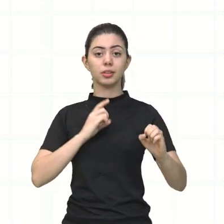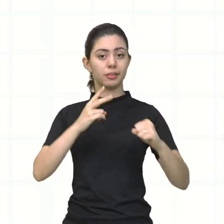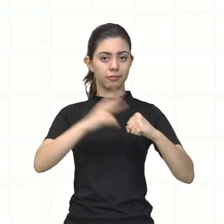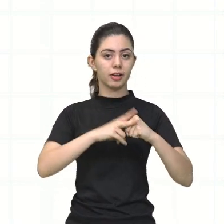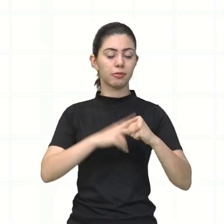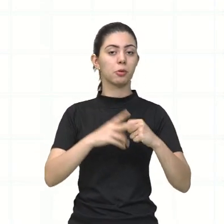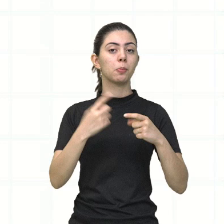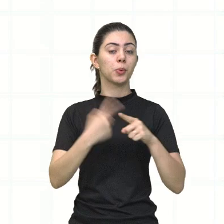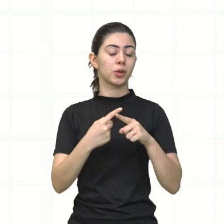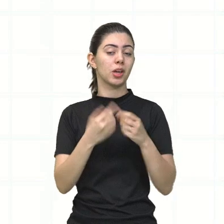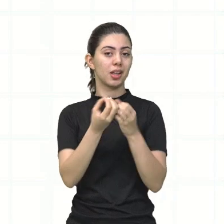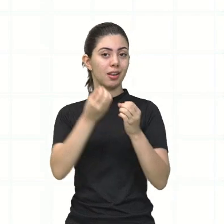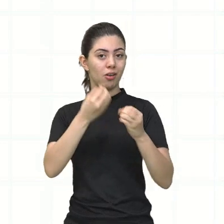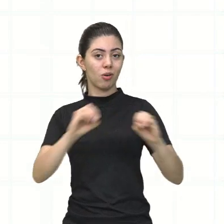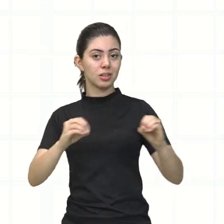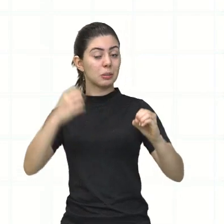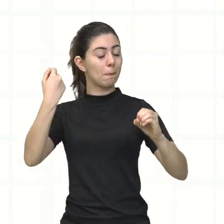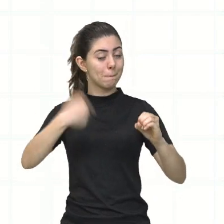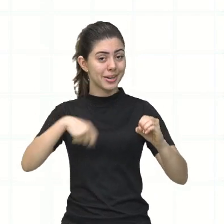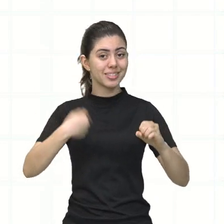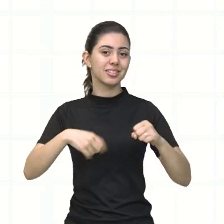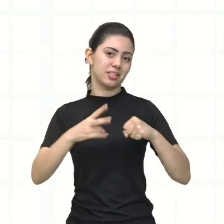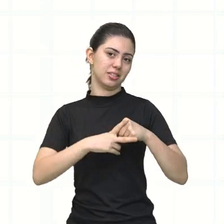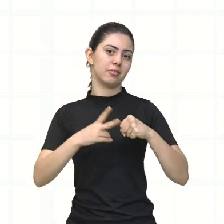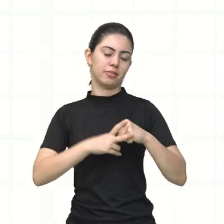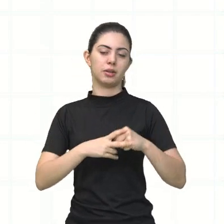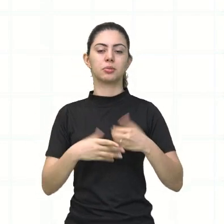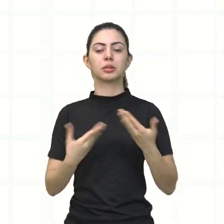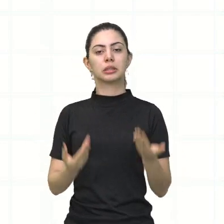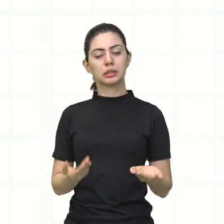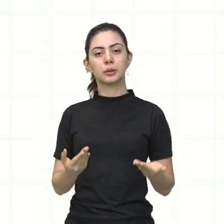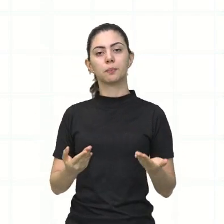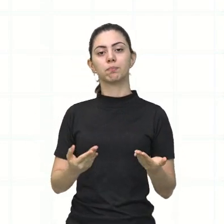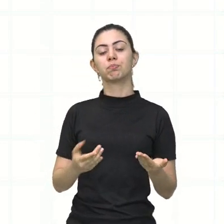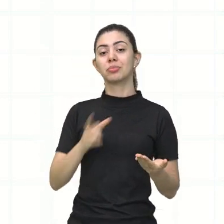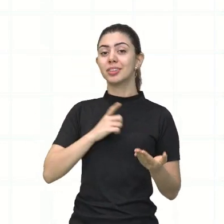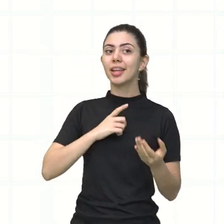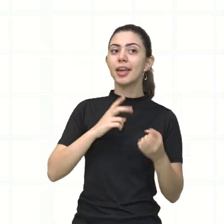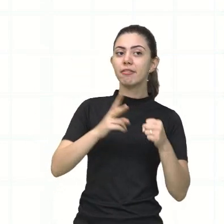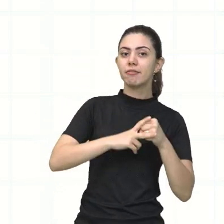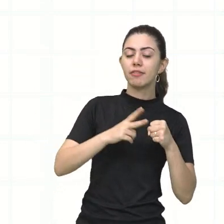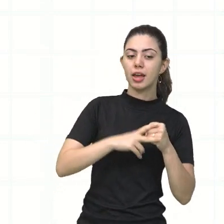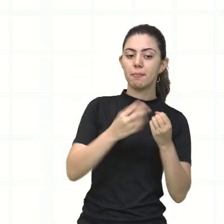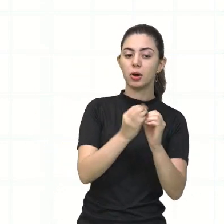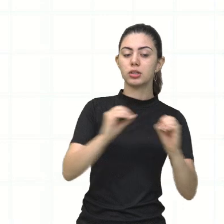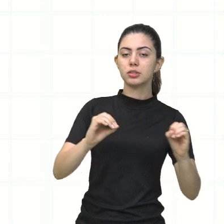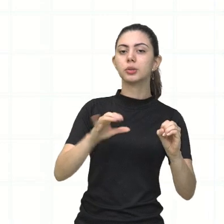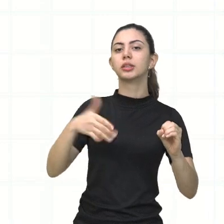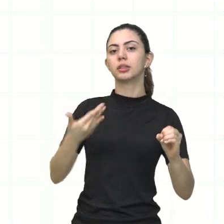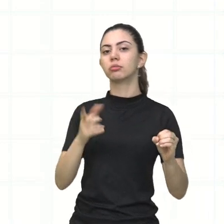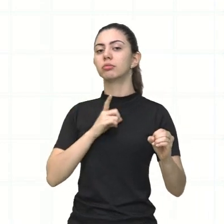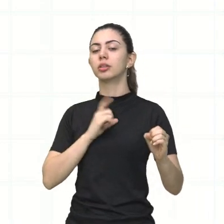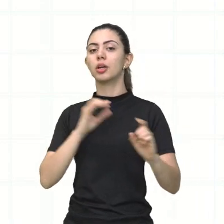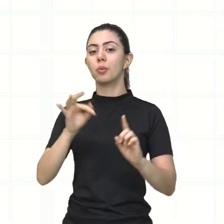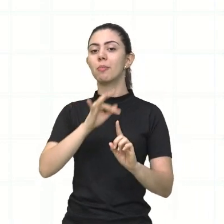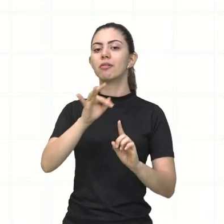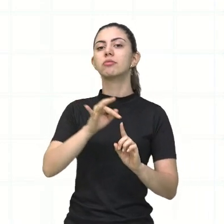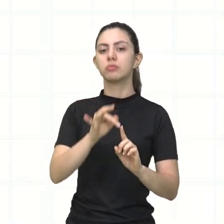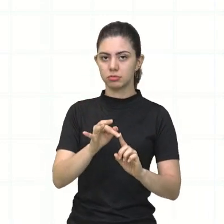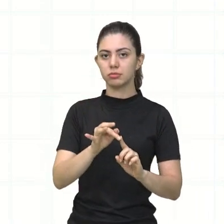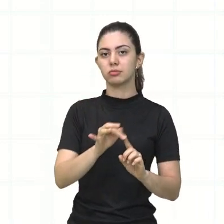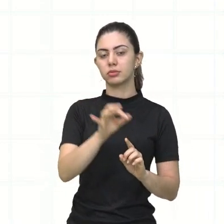orações precisam ter verbos. Ao mesmo tempo que elas têm os verbos, elas cumprem uma função como se